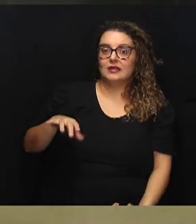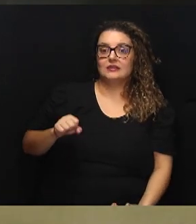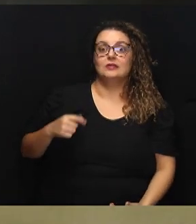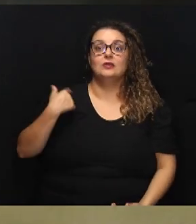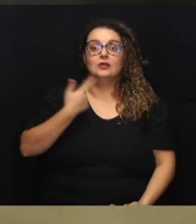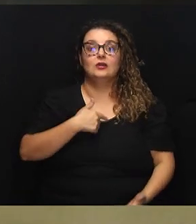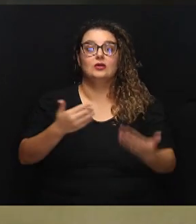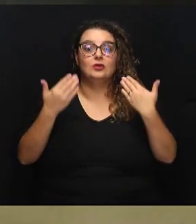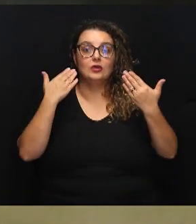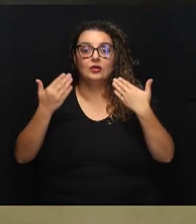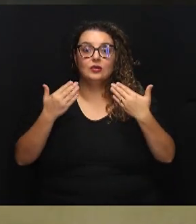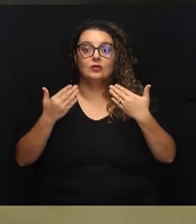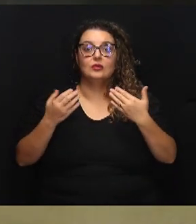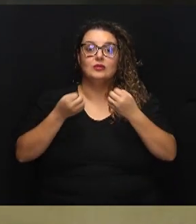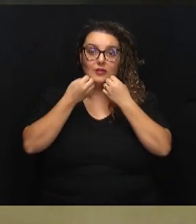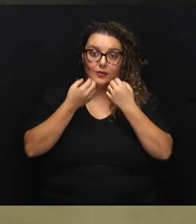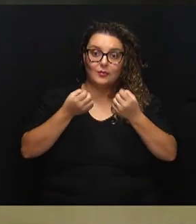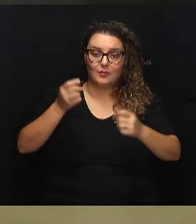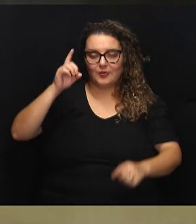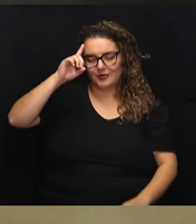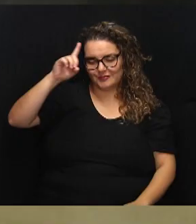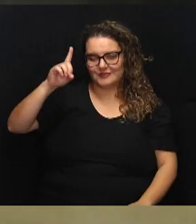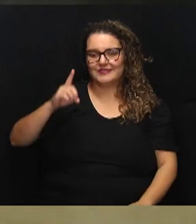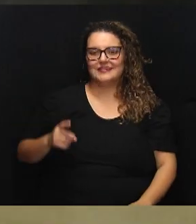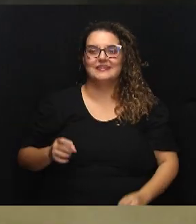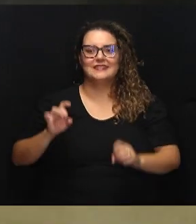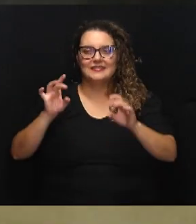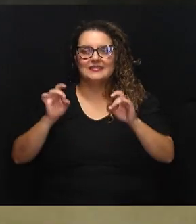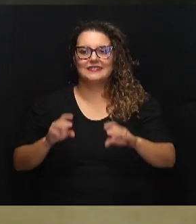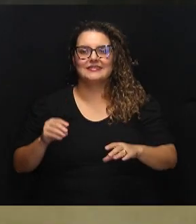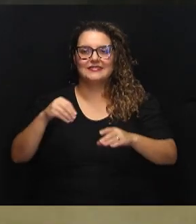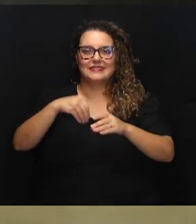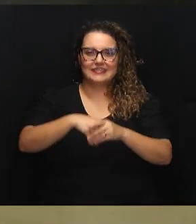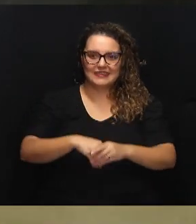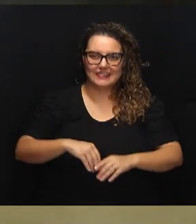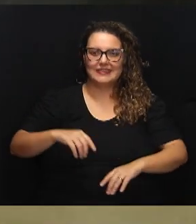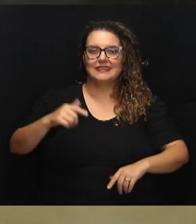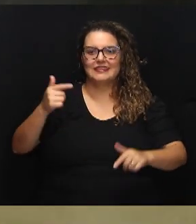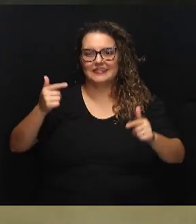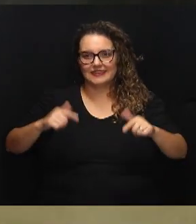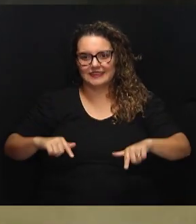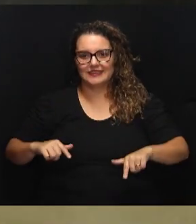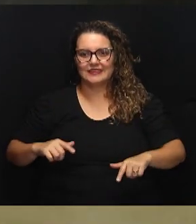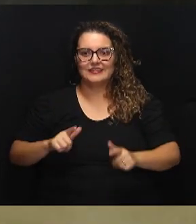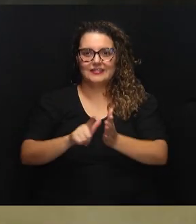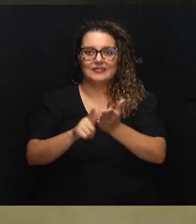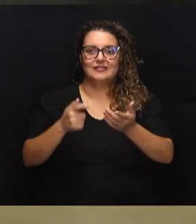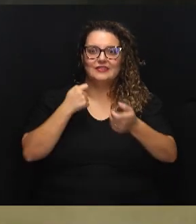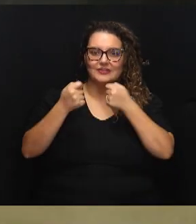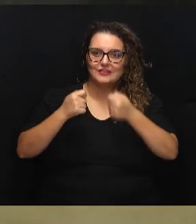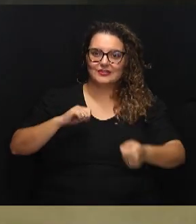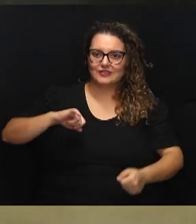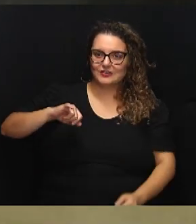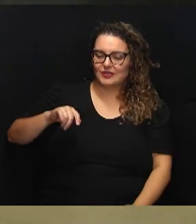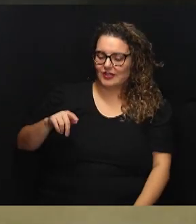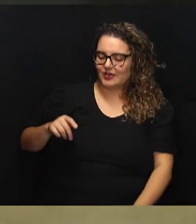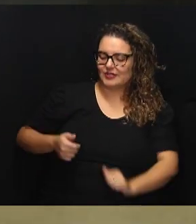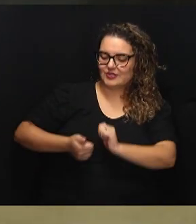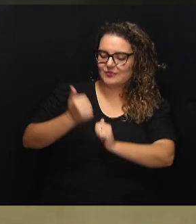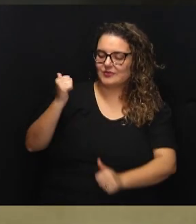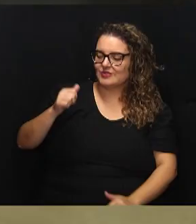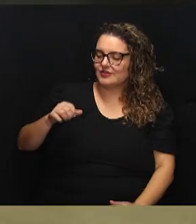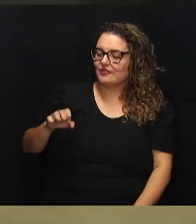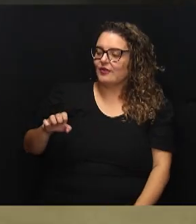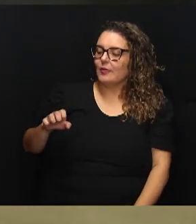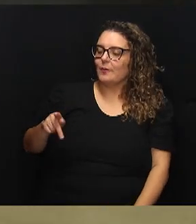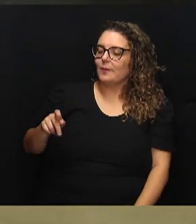psicóloga, a gente dá um bom dia especial, ele que já é da casa, né? É nosso jornalista esportivo, Pedro Lino, que participa